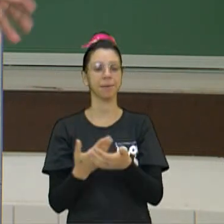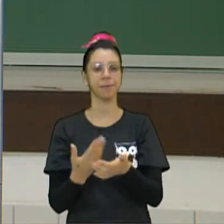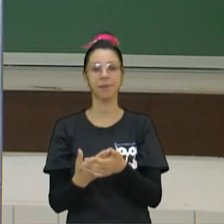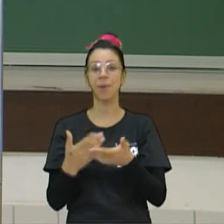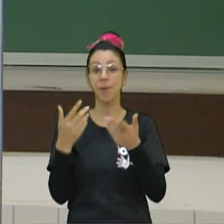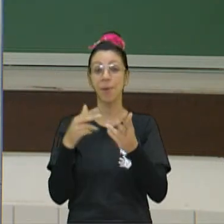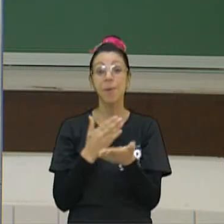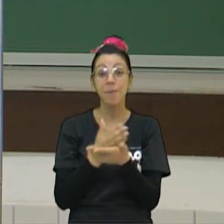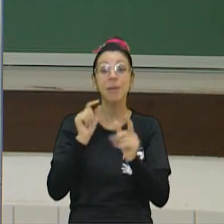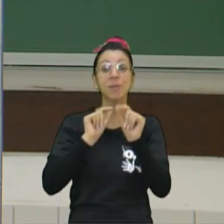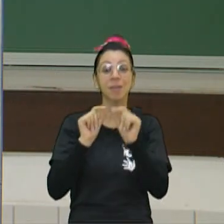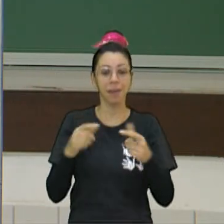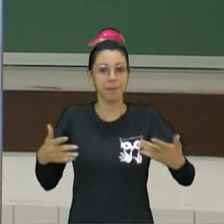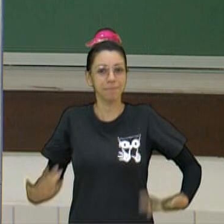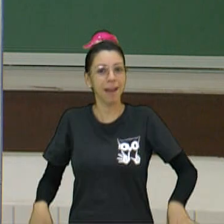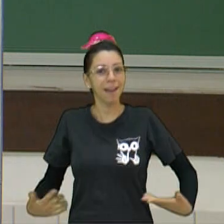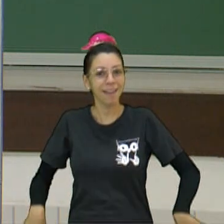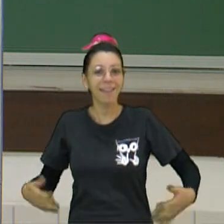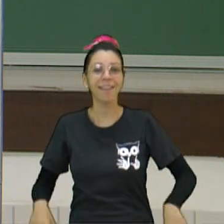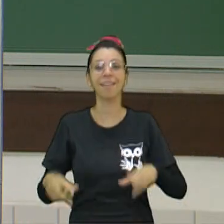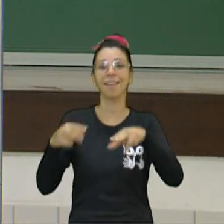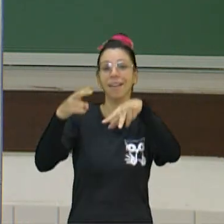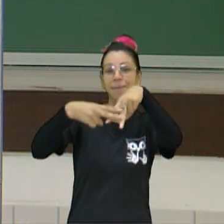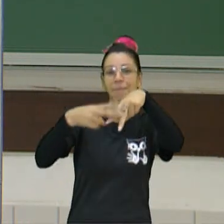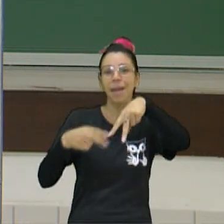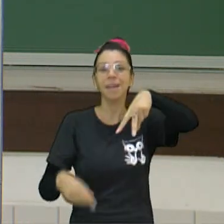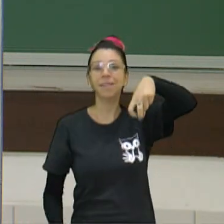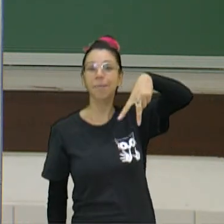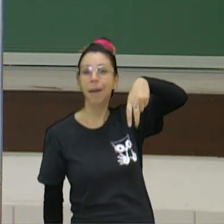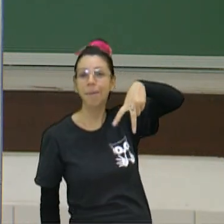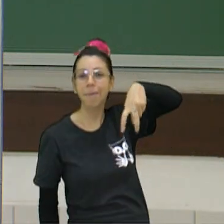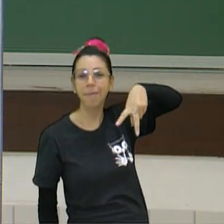braços, solta a perna, no ritmo da música.